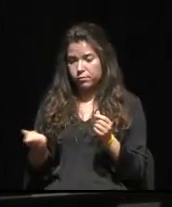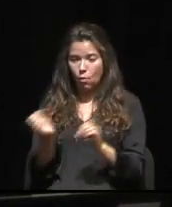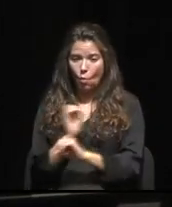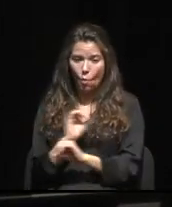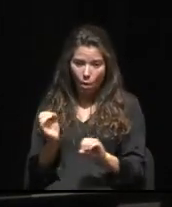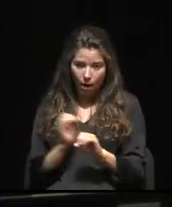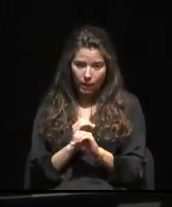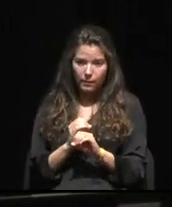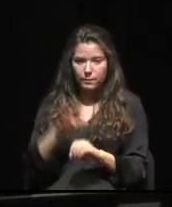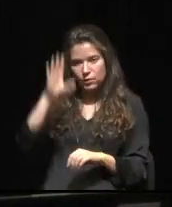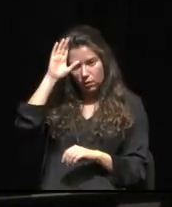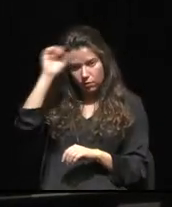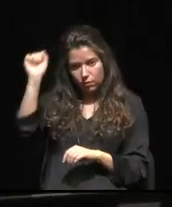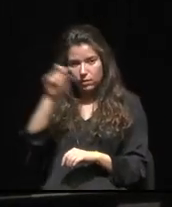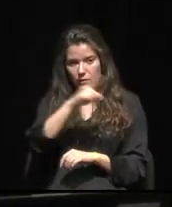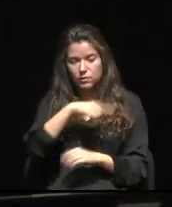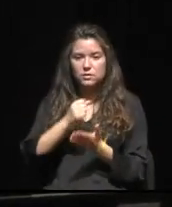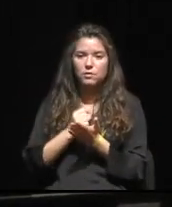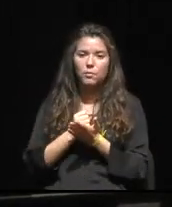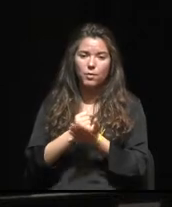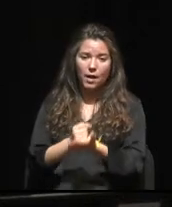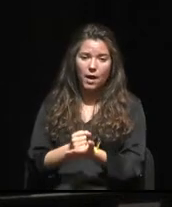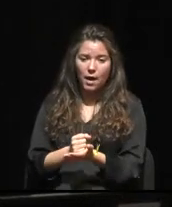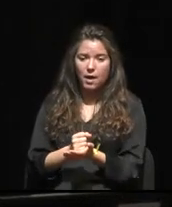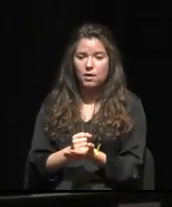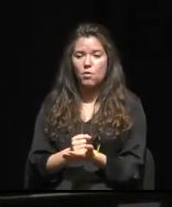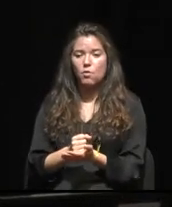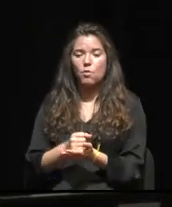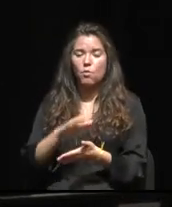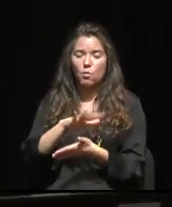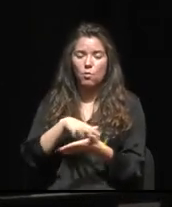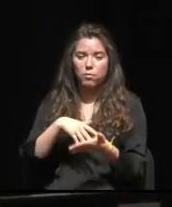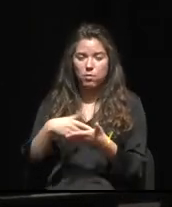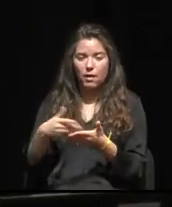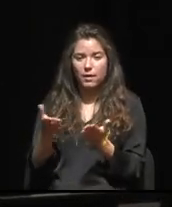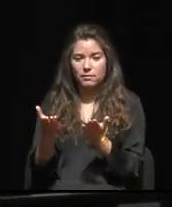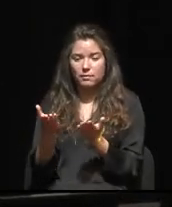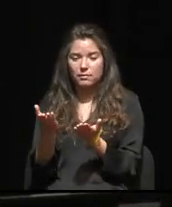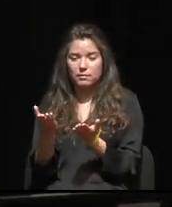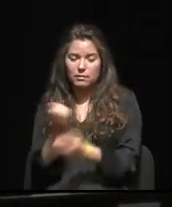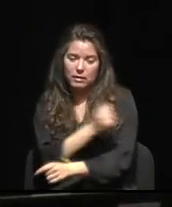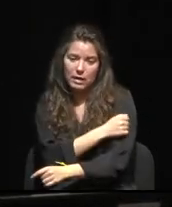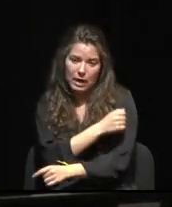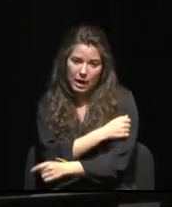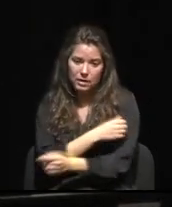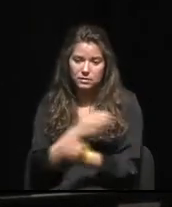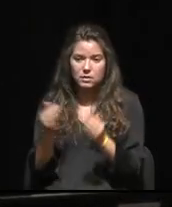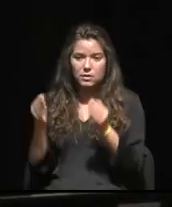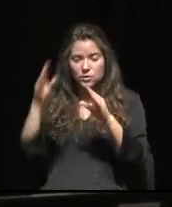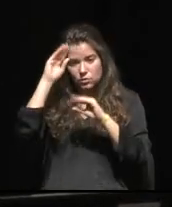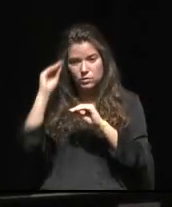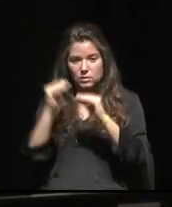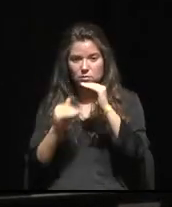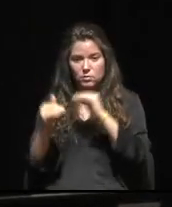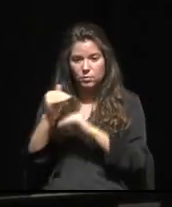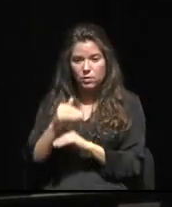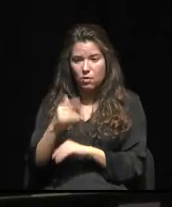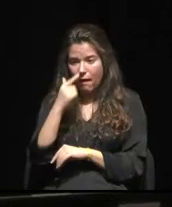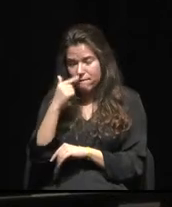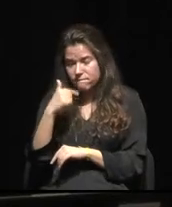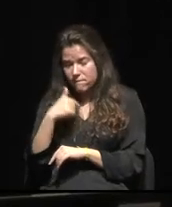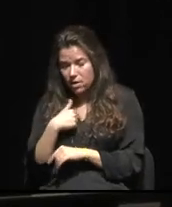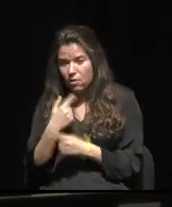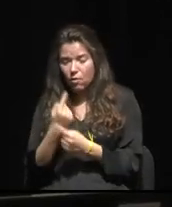o governo que os senhores apoiaram falhou no plano nacional de alojamento do ensino superior que foi apresentado durante os tempos da geringonça eram